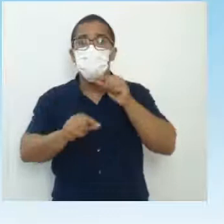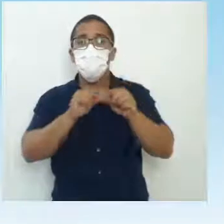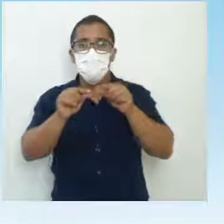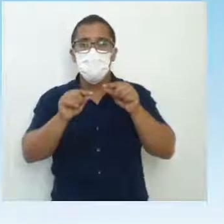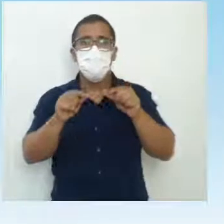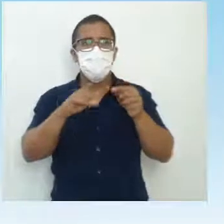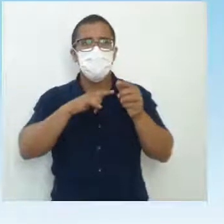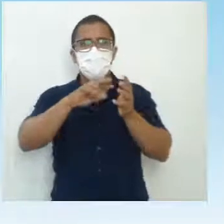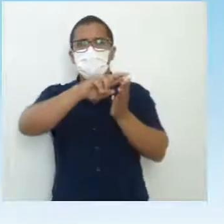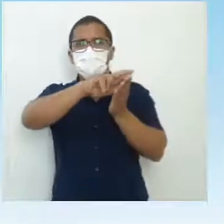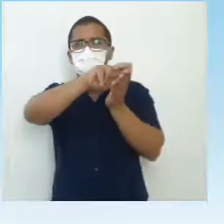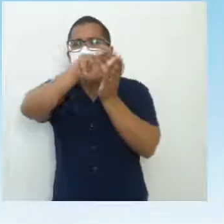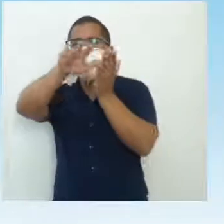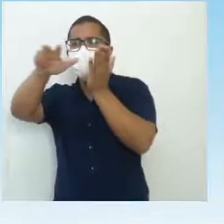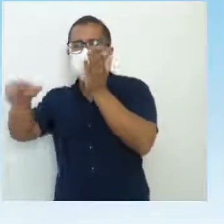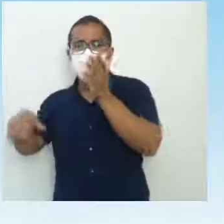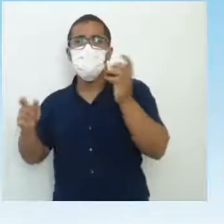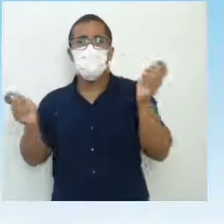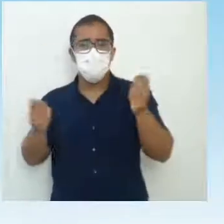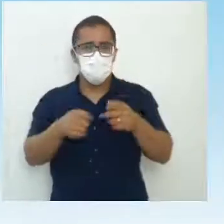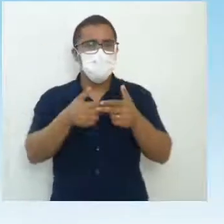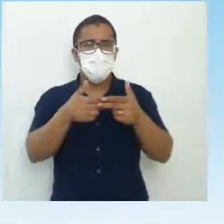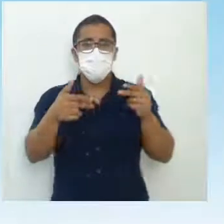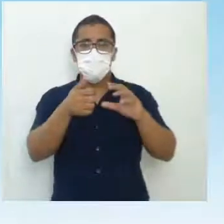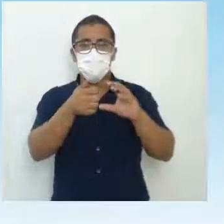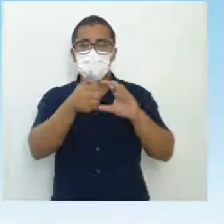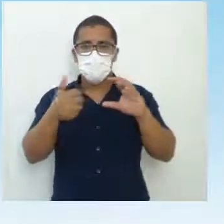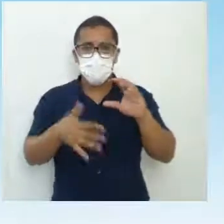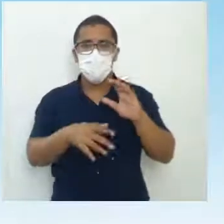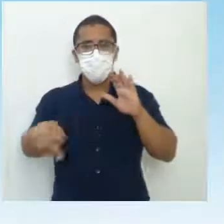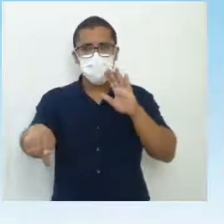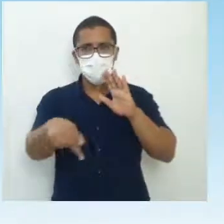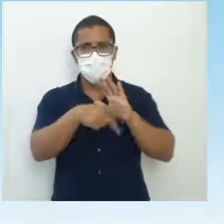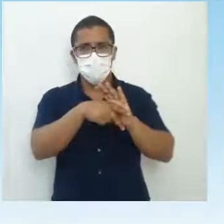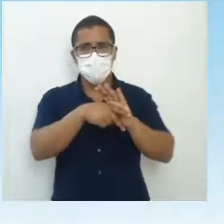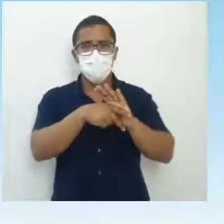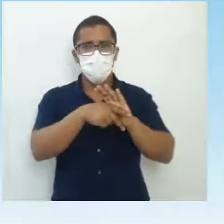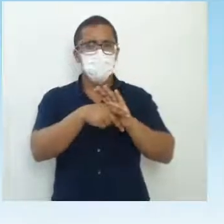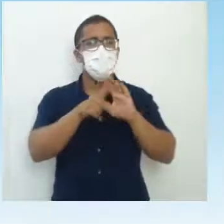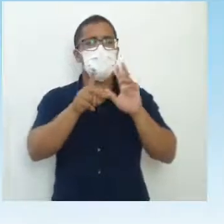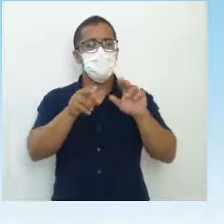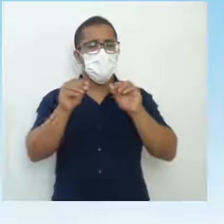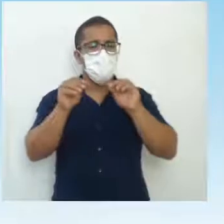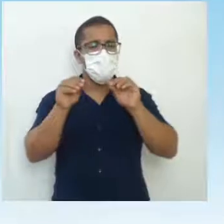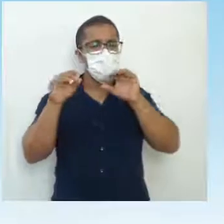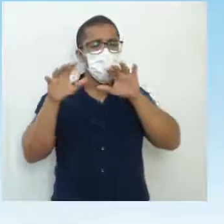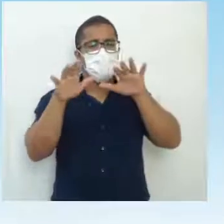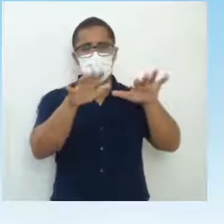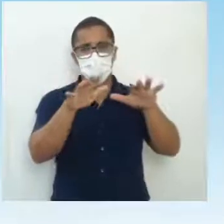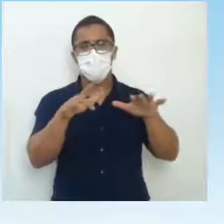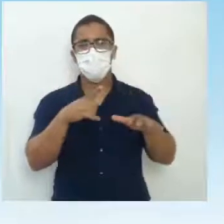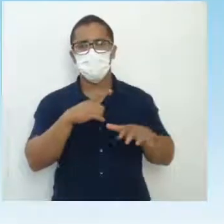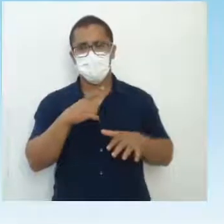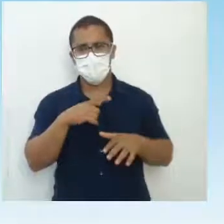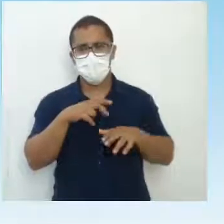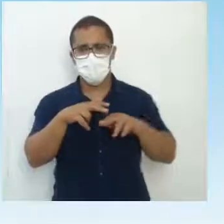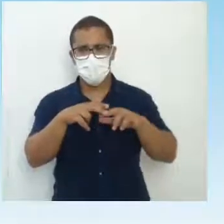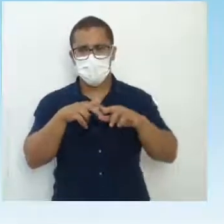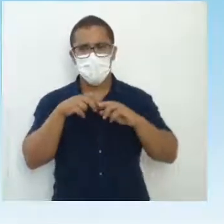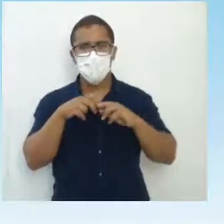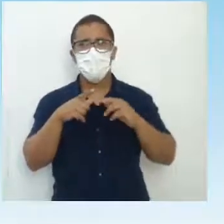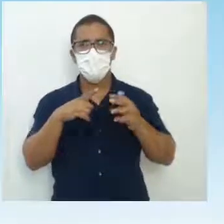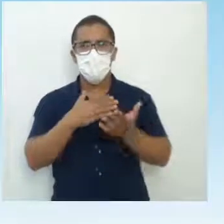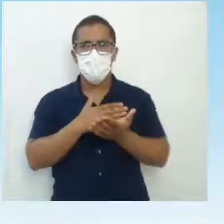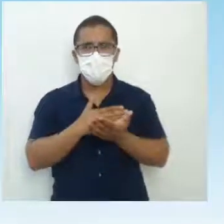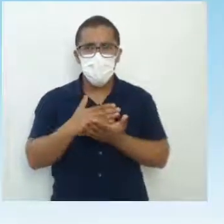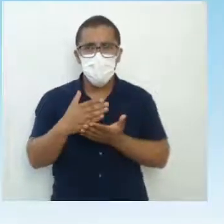de mediunidade, qualidade peculiar de um ser iluminado, pois, segundo a lei dos grandes